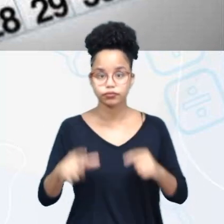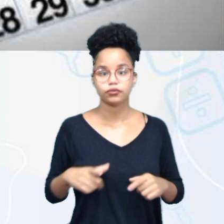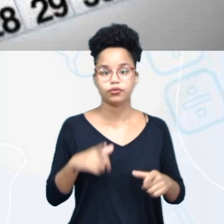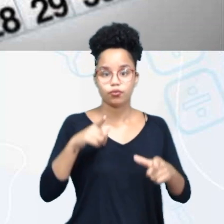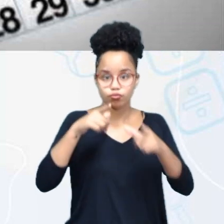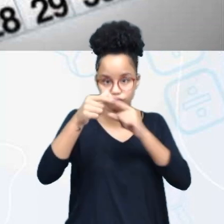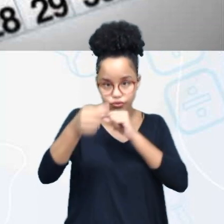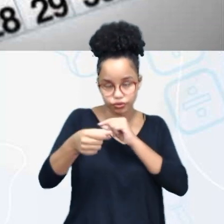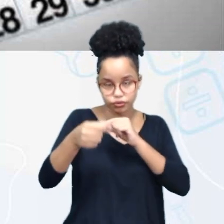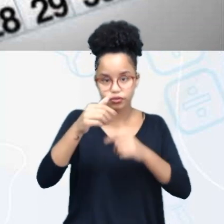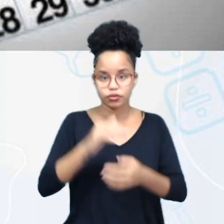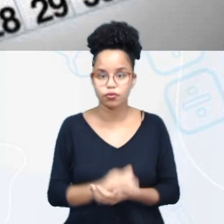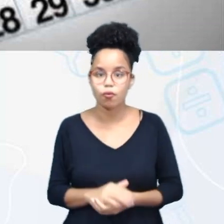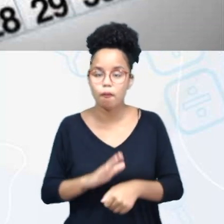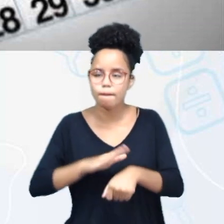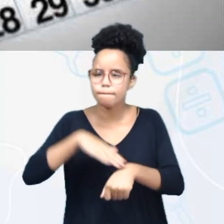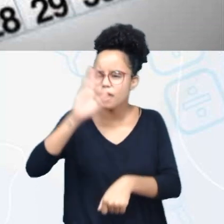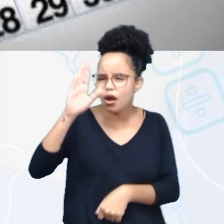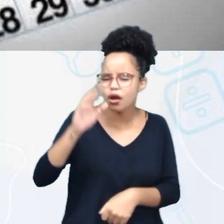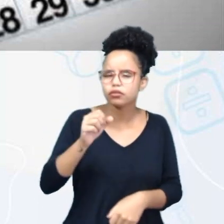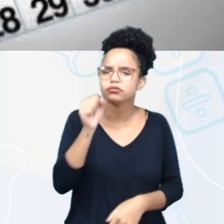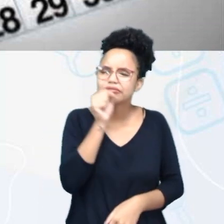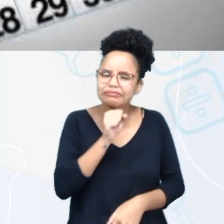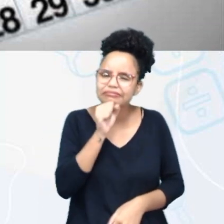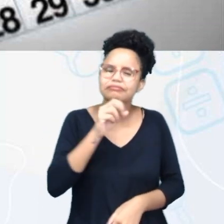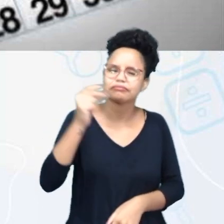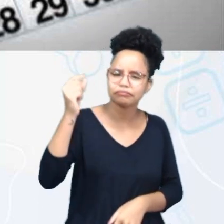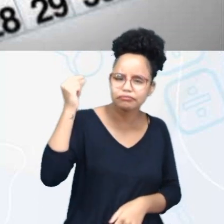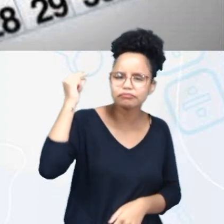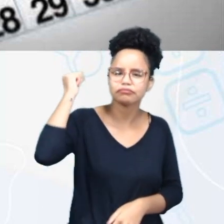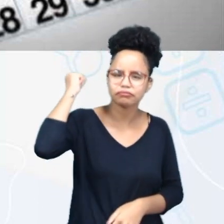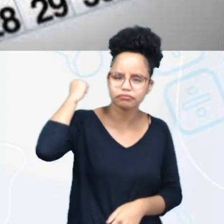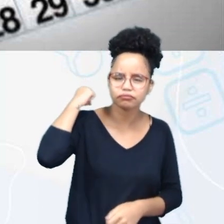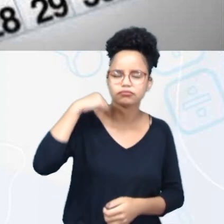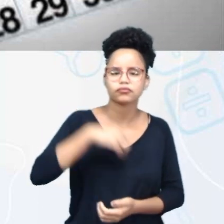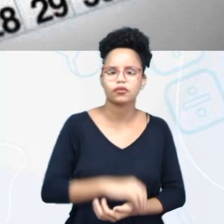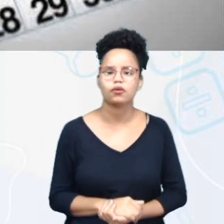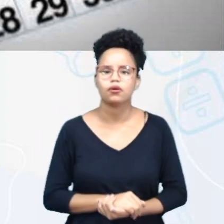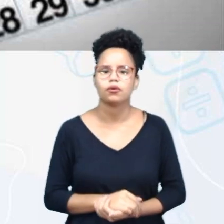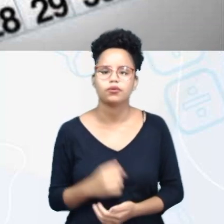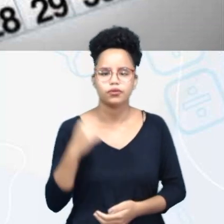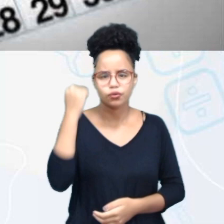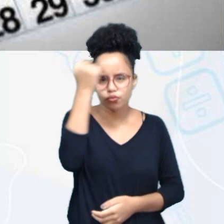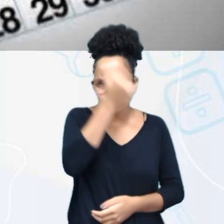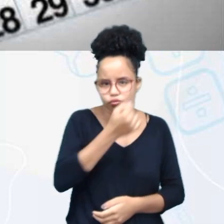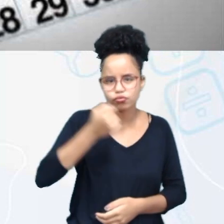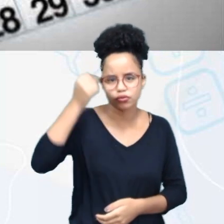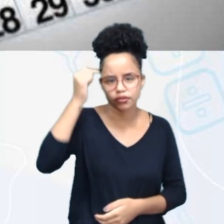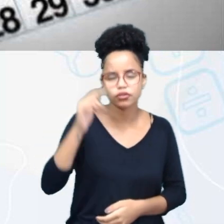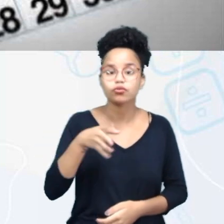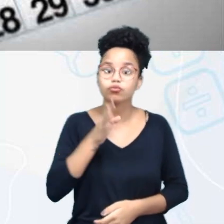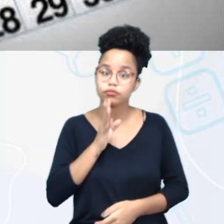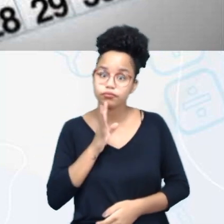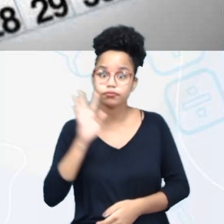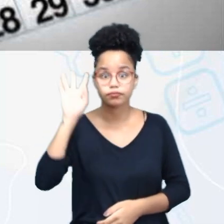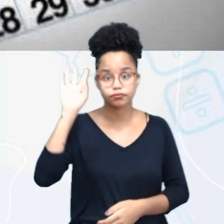o mais antigo registro cronológico que se tem do conhecimento da